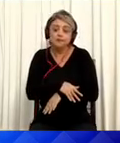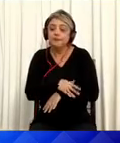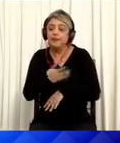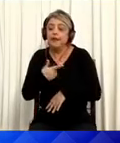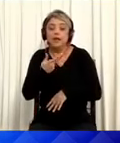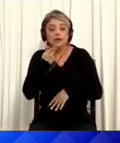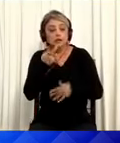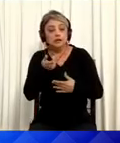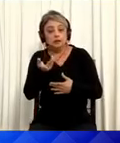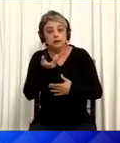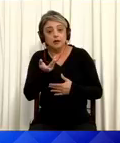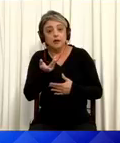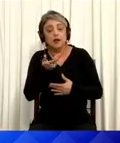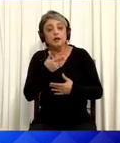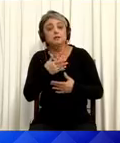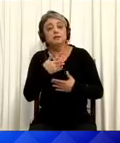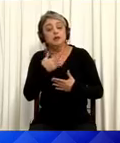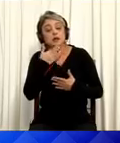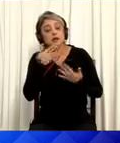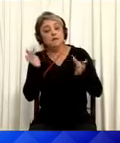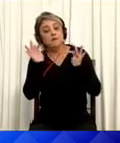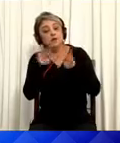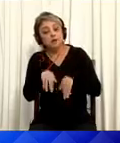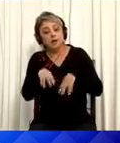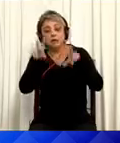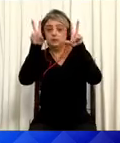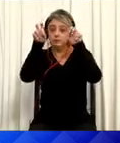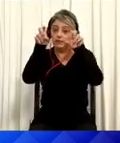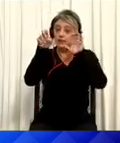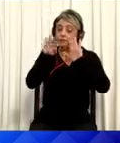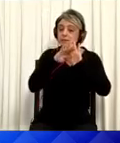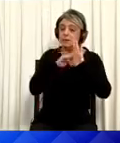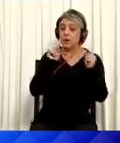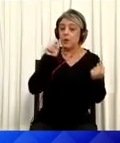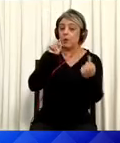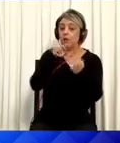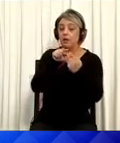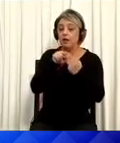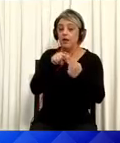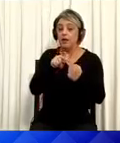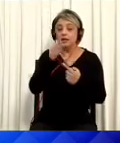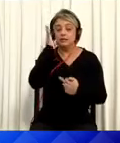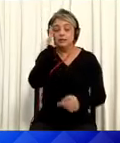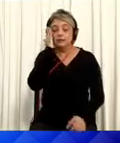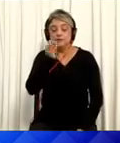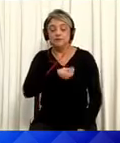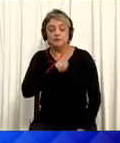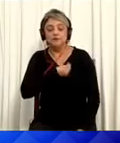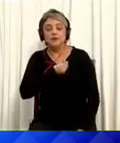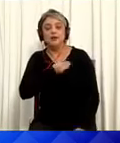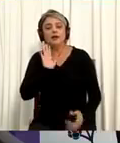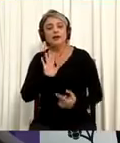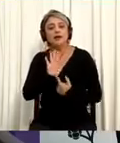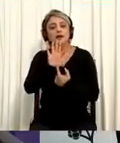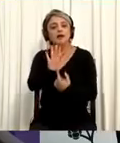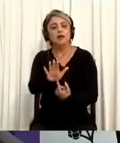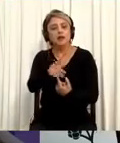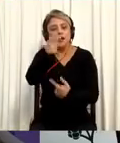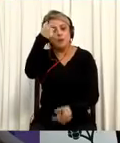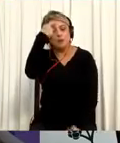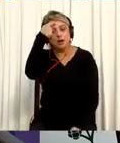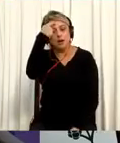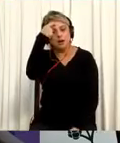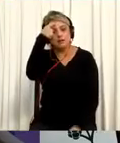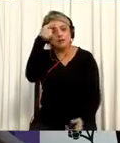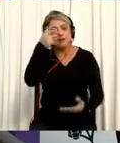fosse para as considerações finais, né? E o tema desse programa, o objetivo do programa Saber Viver é justamente trazer uma consciência,